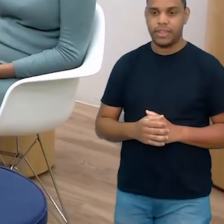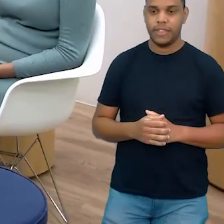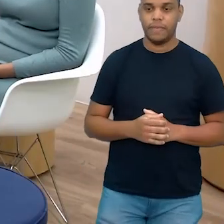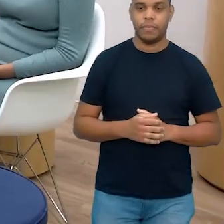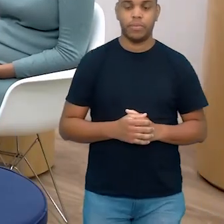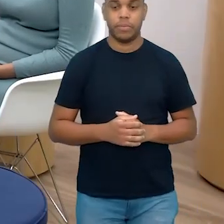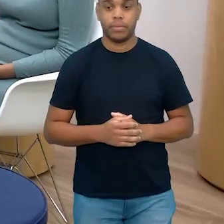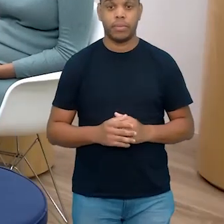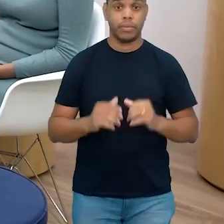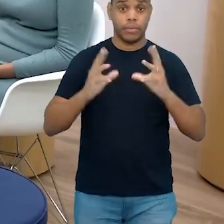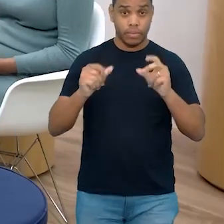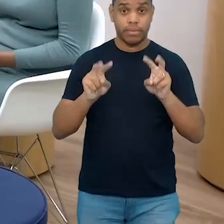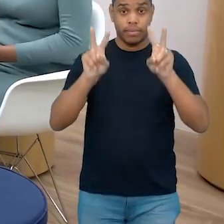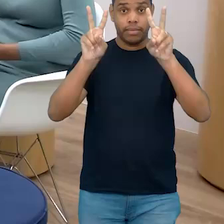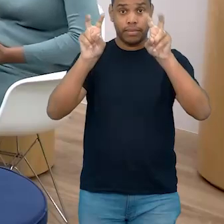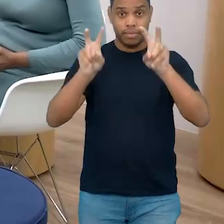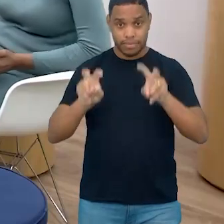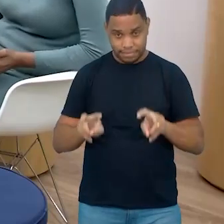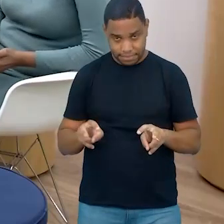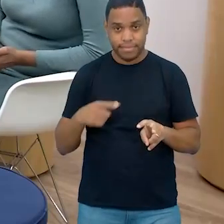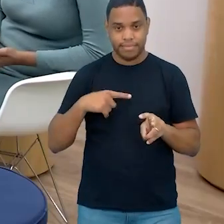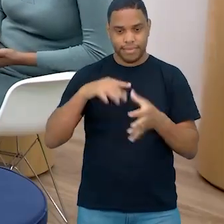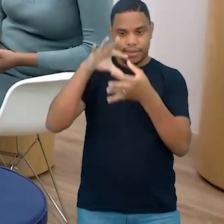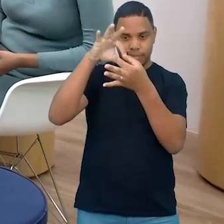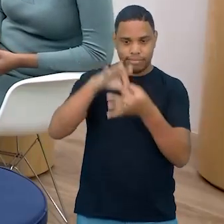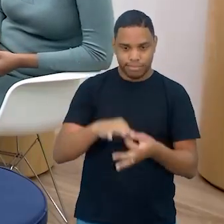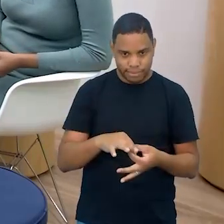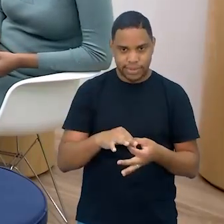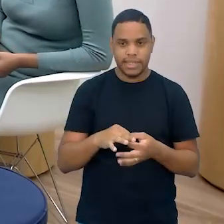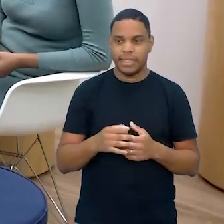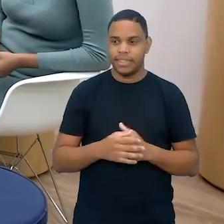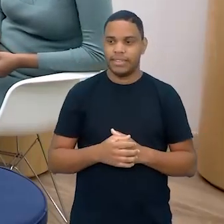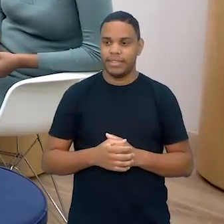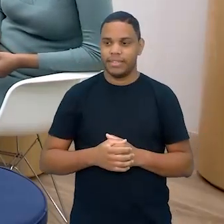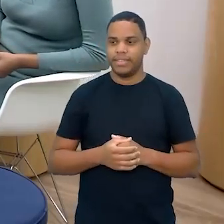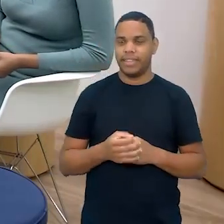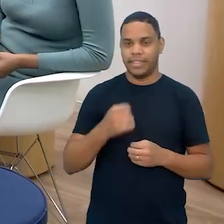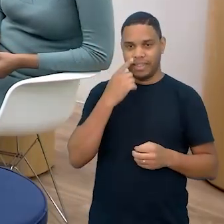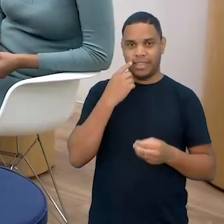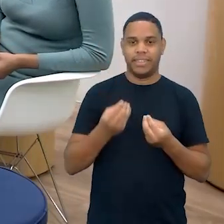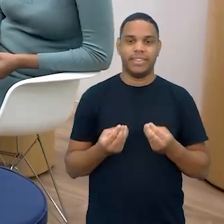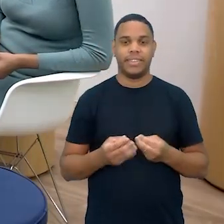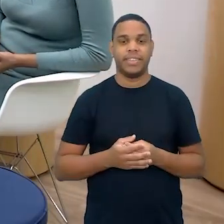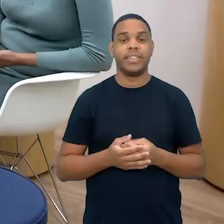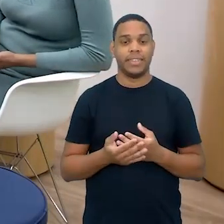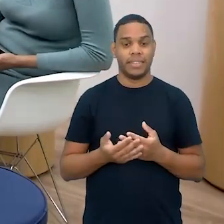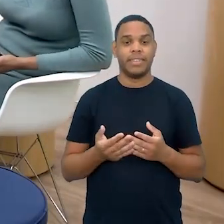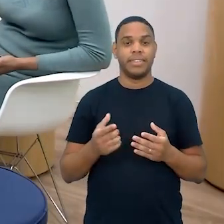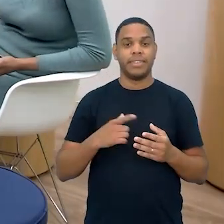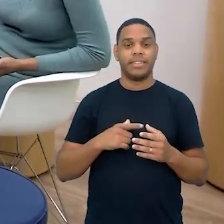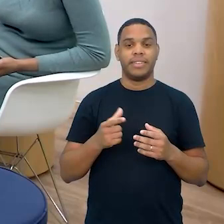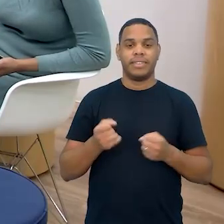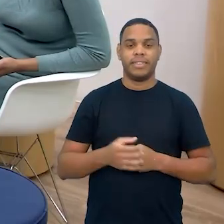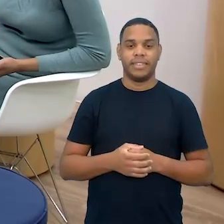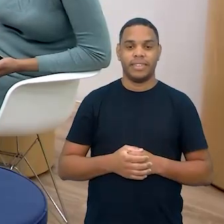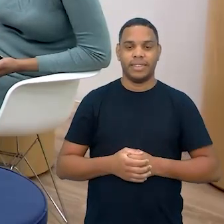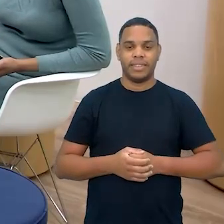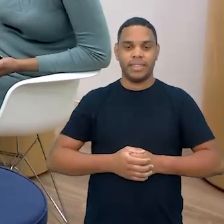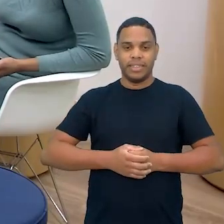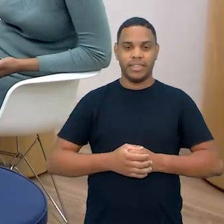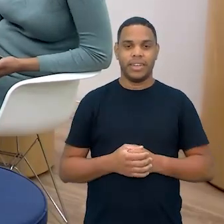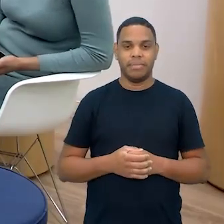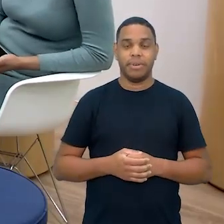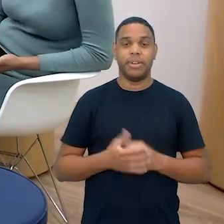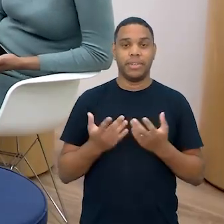os temas relacionados, eles estão conectados, né? Tudo tem a ver, um impacta no outro sempre, né? Quando você está falando de um tipo de